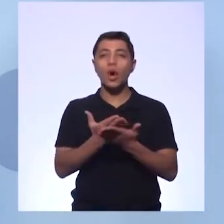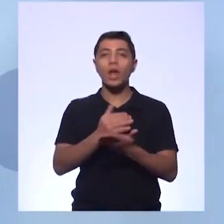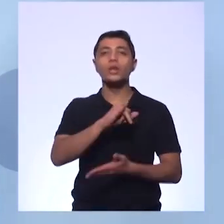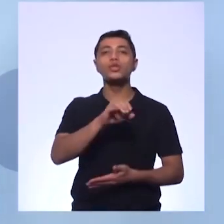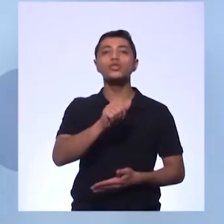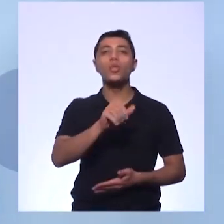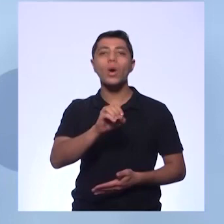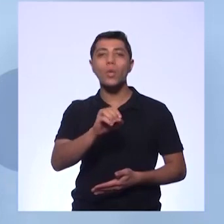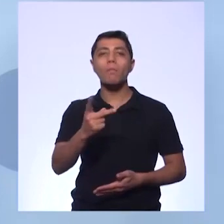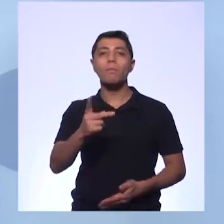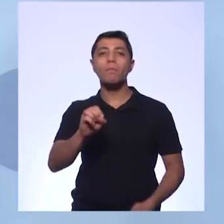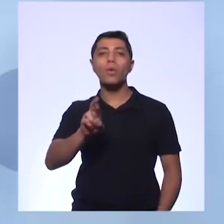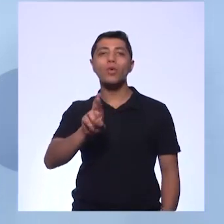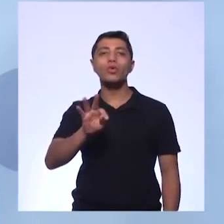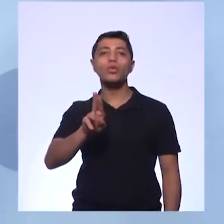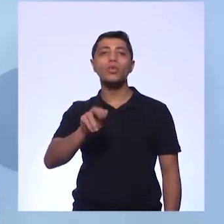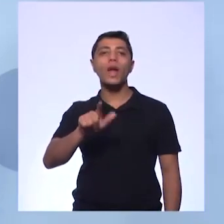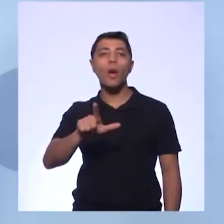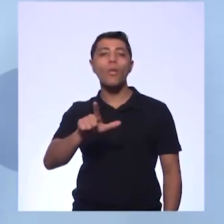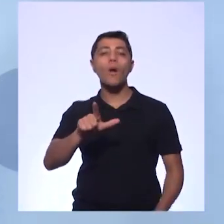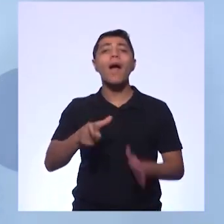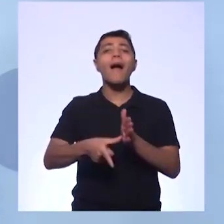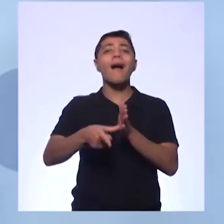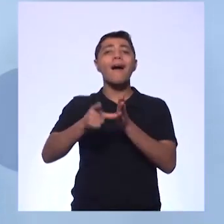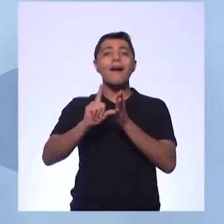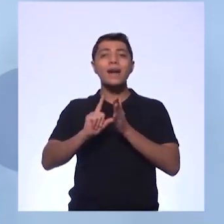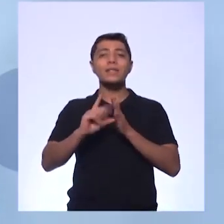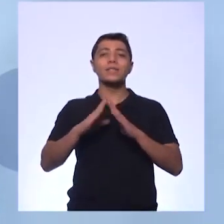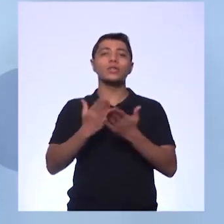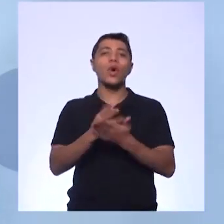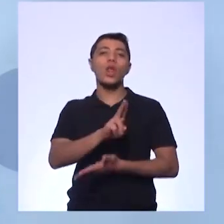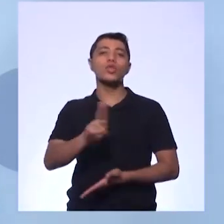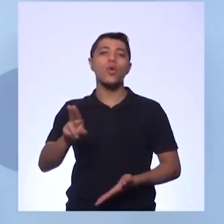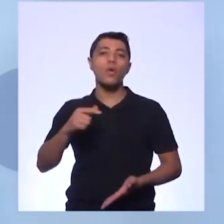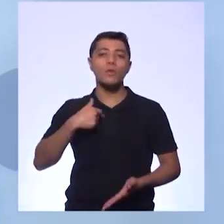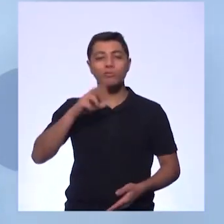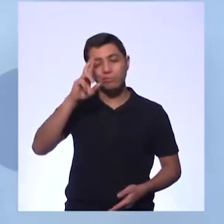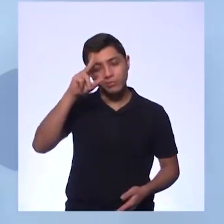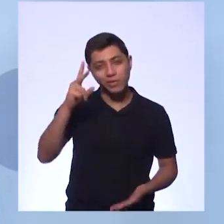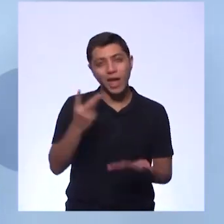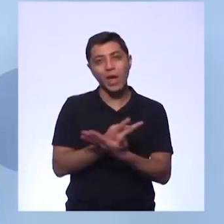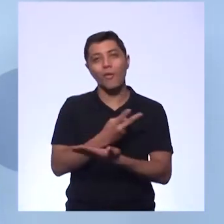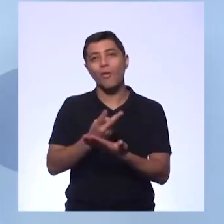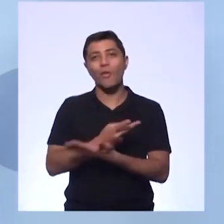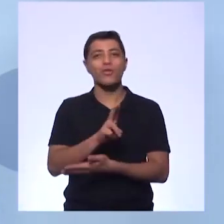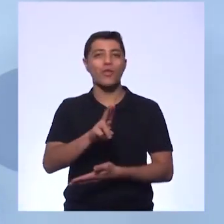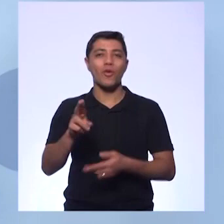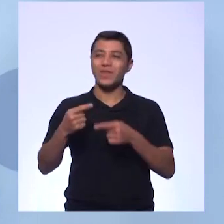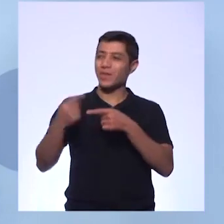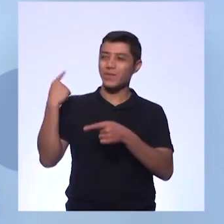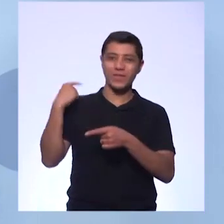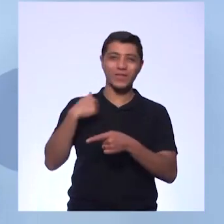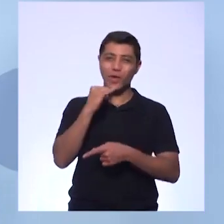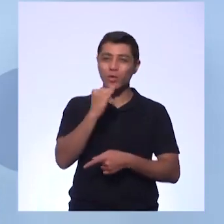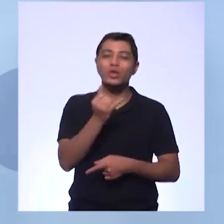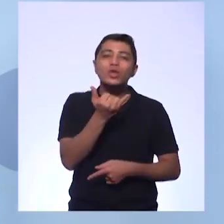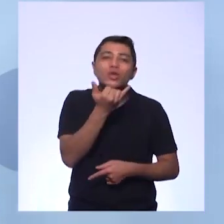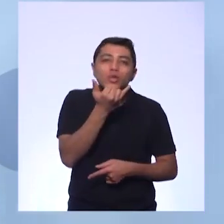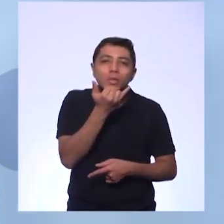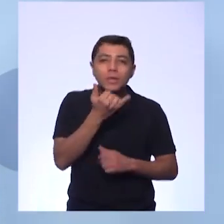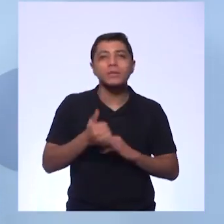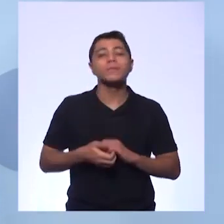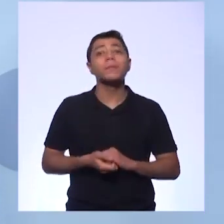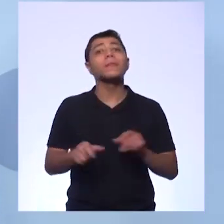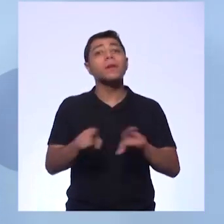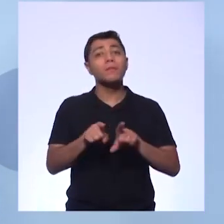a gente ter errado o nome da escola. Então, e agradecer de vocês estarem usando as nossas aulas. E aí vocês, alunos, a gente